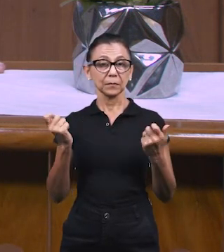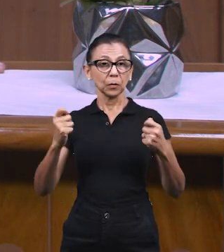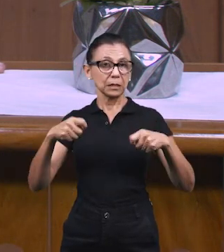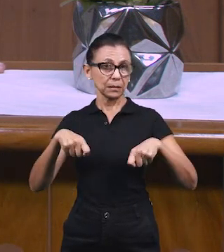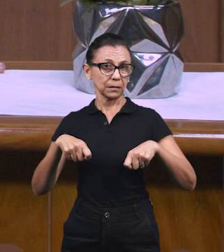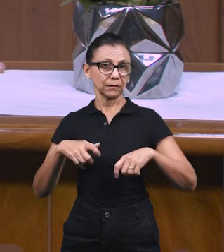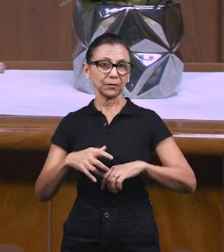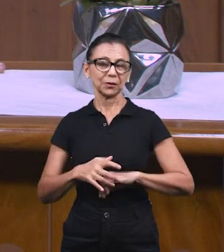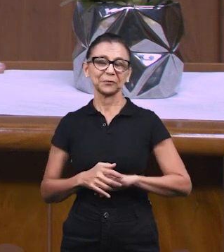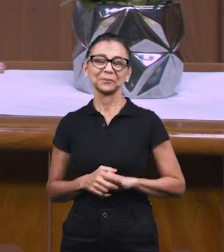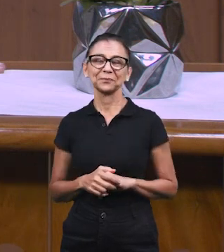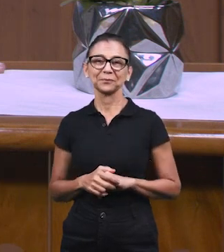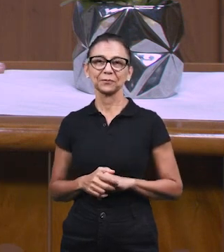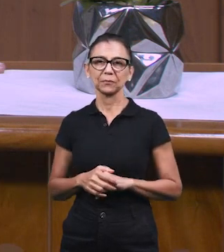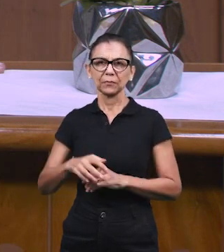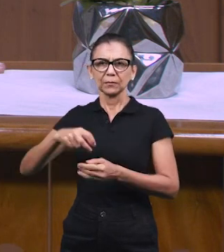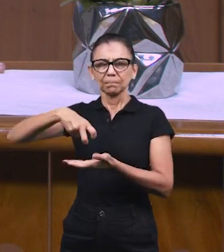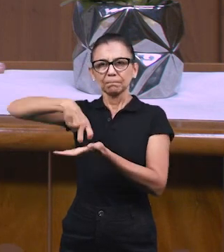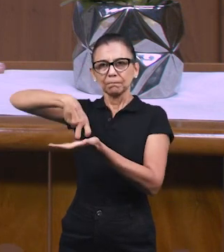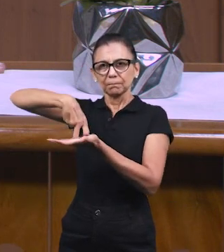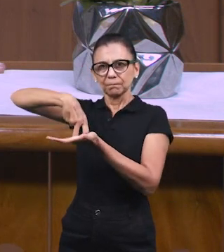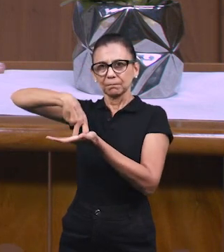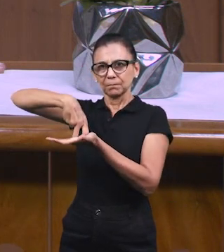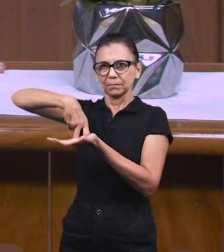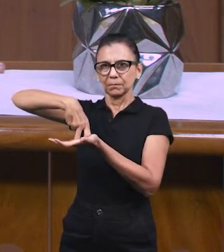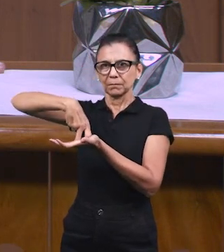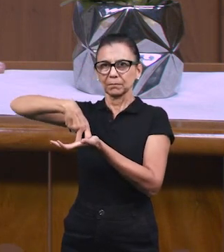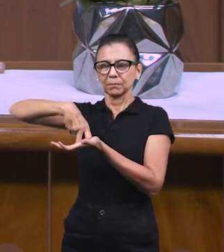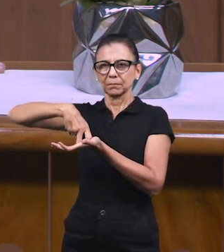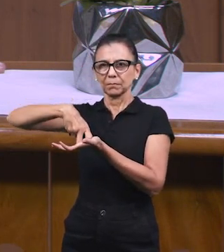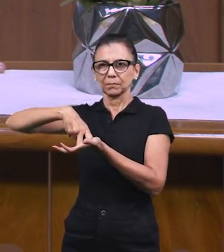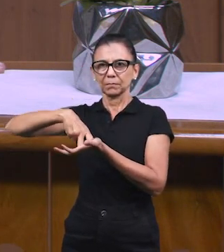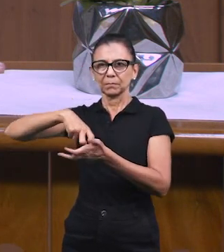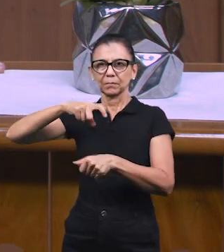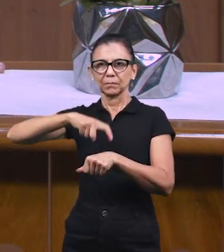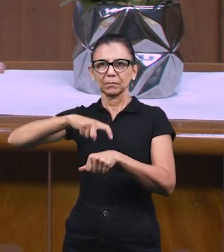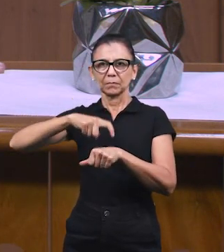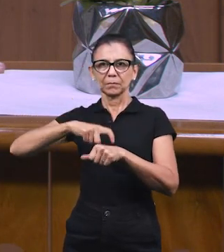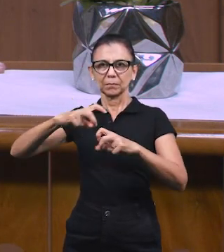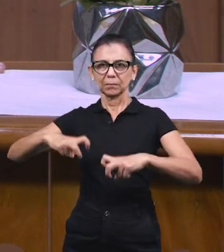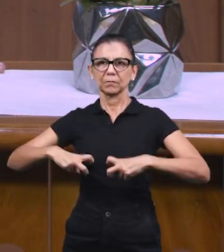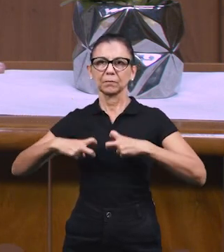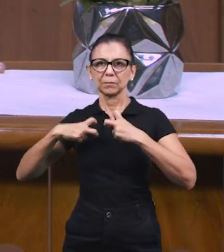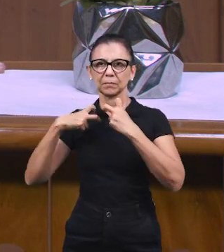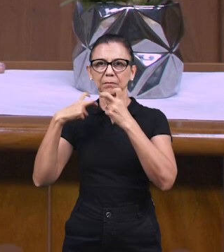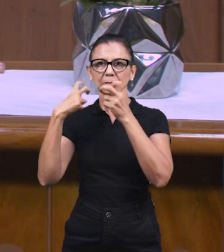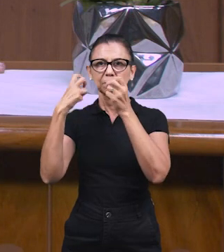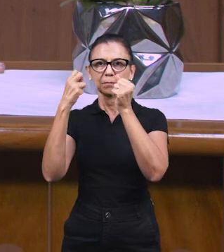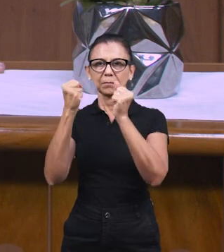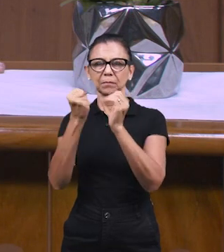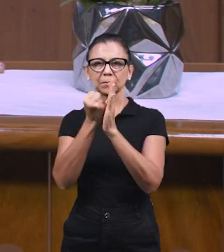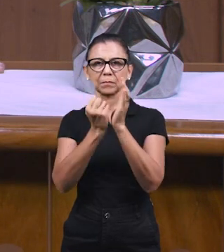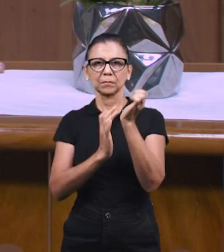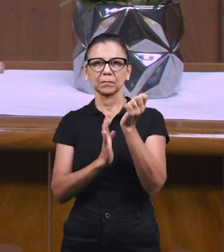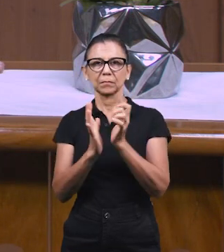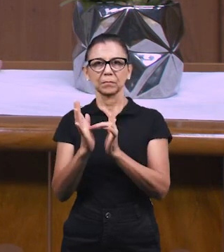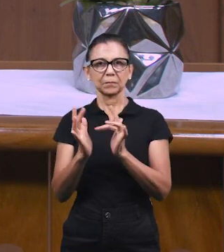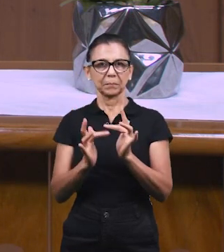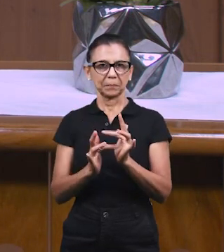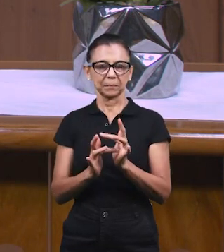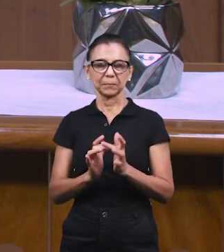puderem para dobrarem os seus joelhos, para clamarmos pelo poder que há no sangue do Senhor